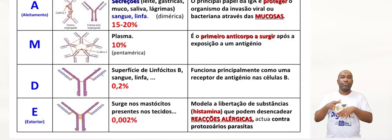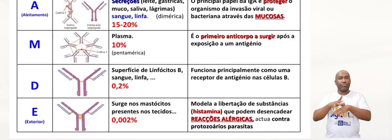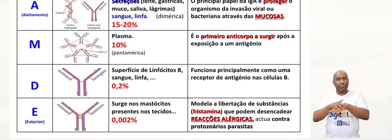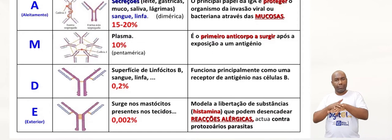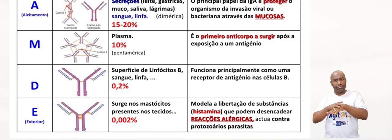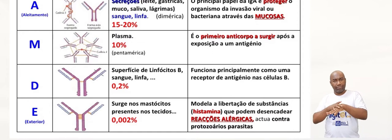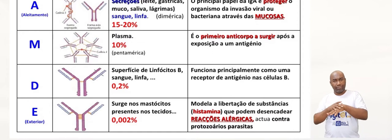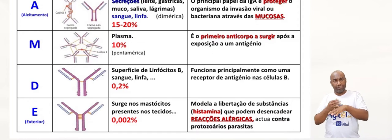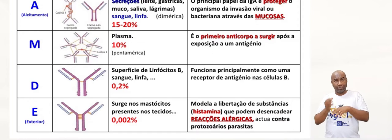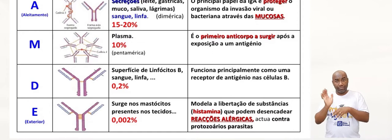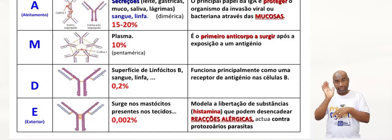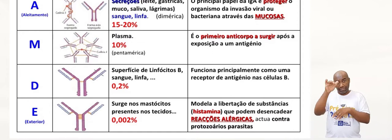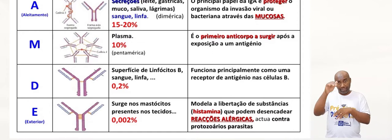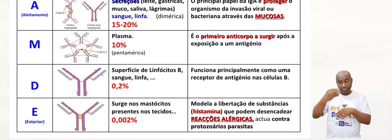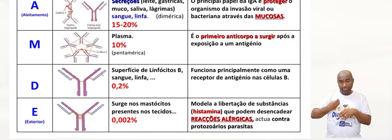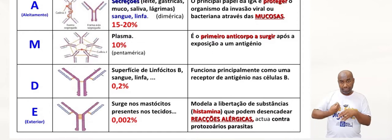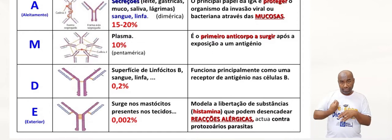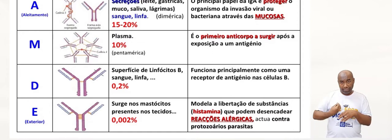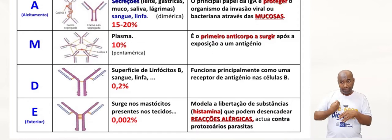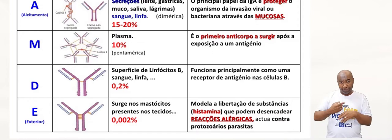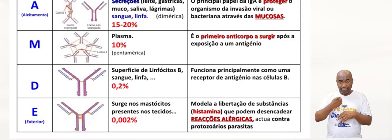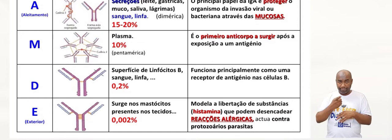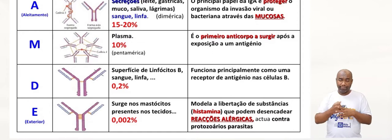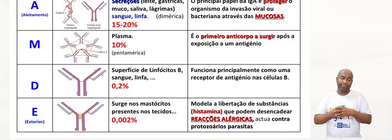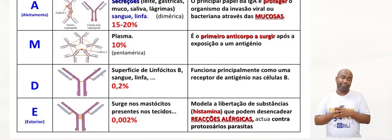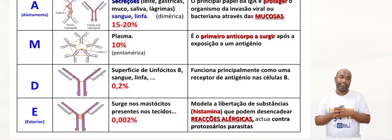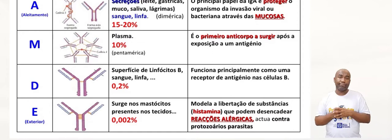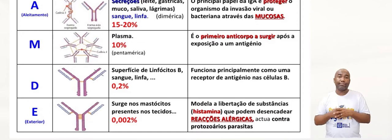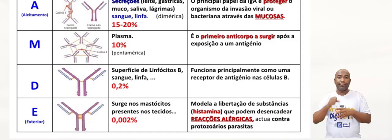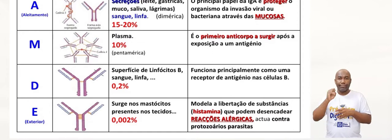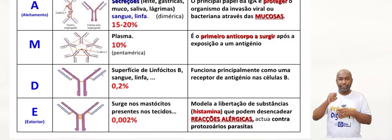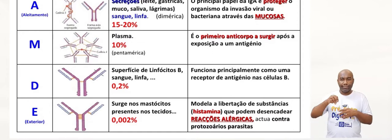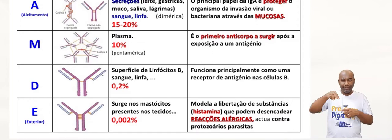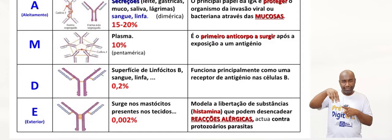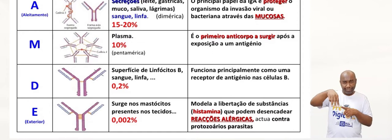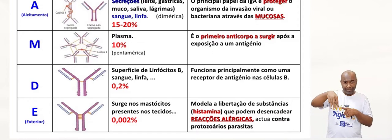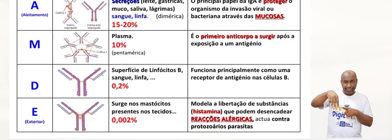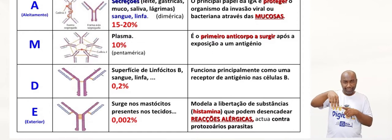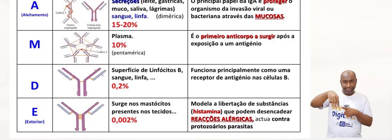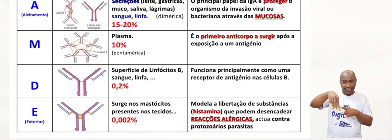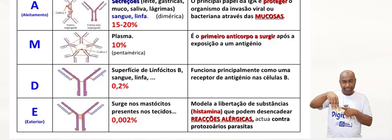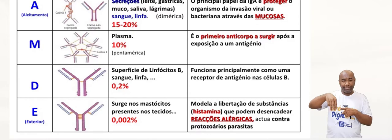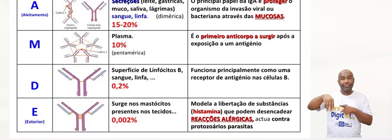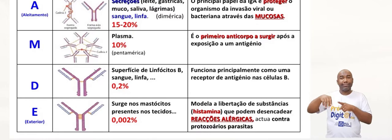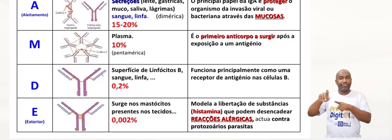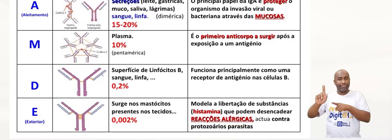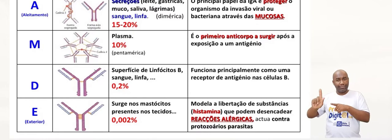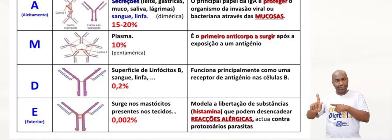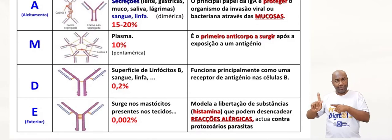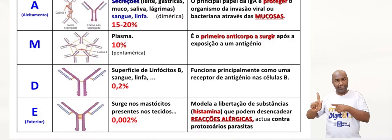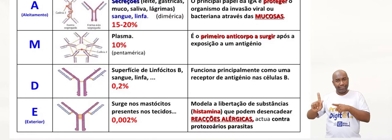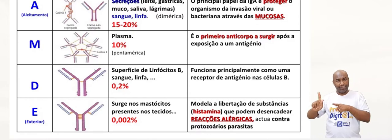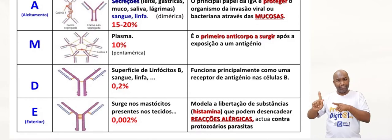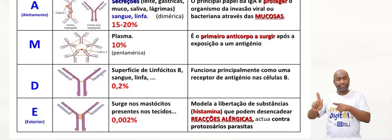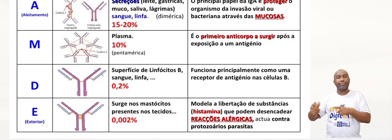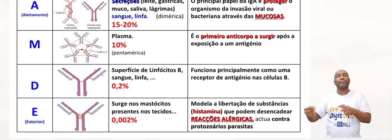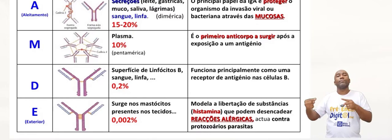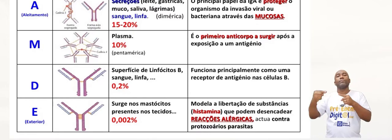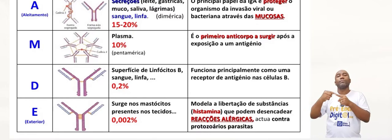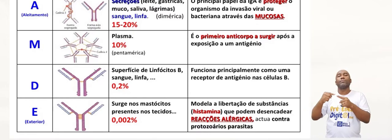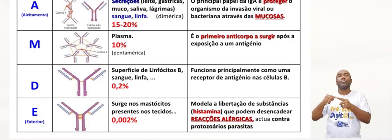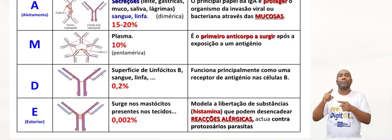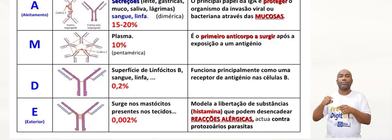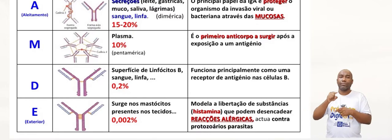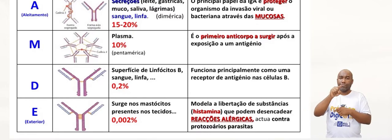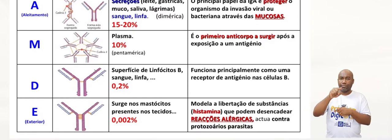doença. Agora, se você tem a tipo M e também tem a tipo G, significa que você pegou